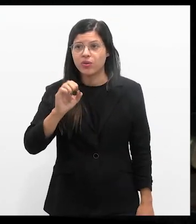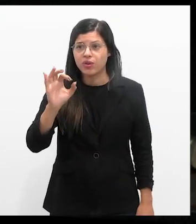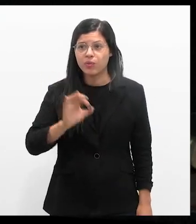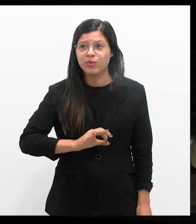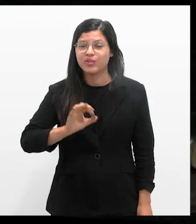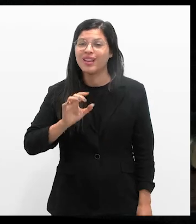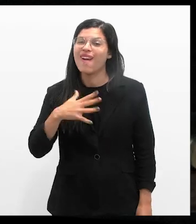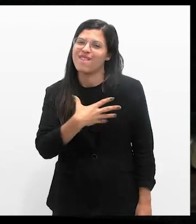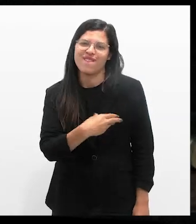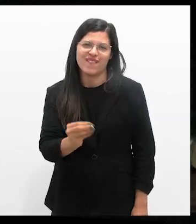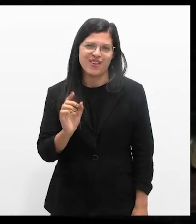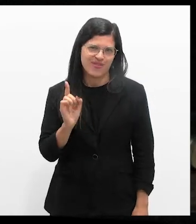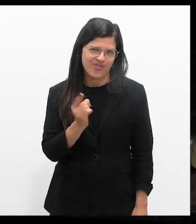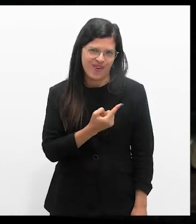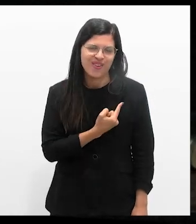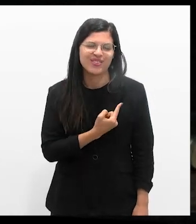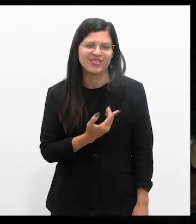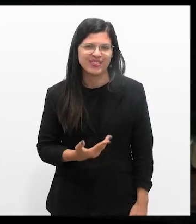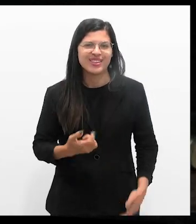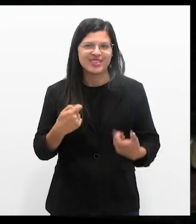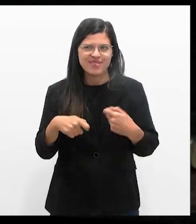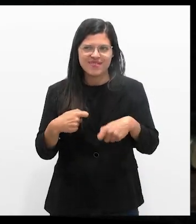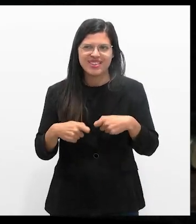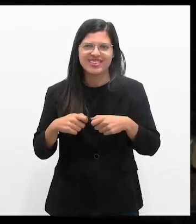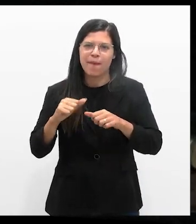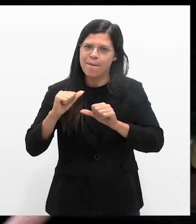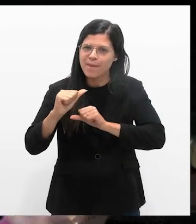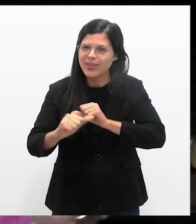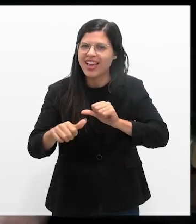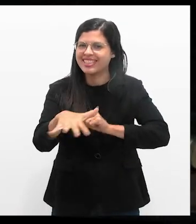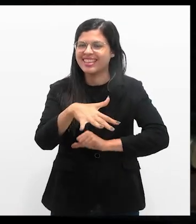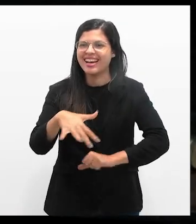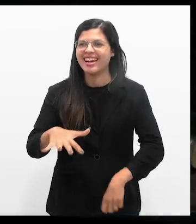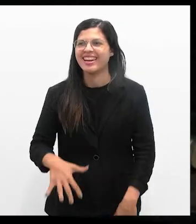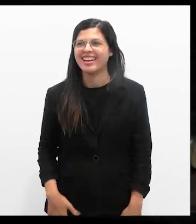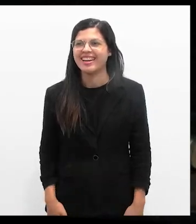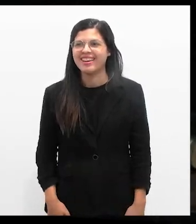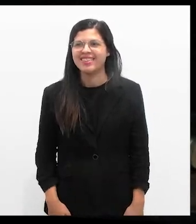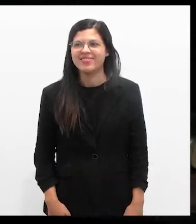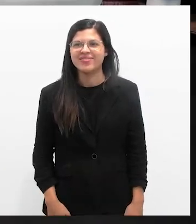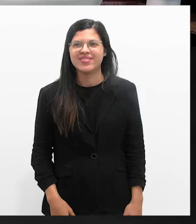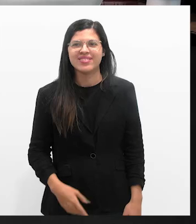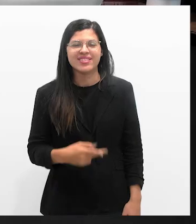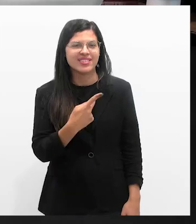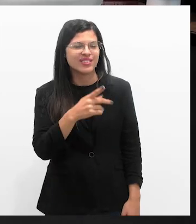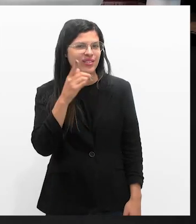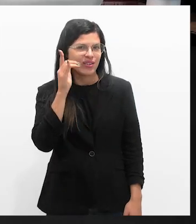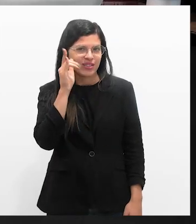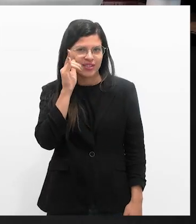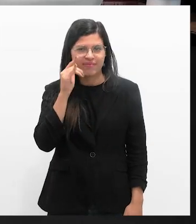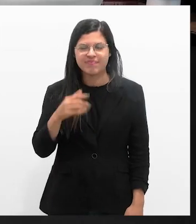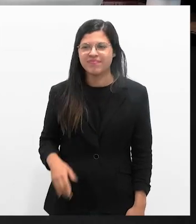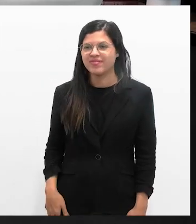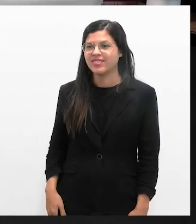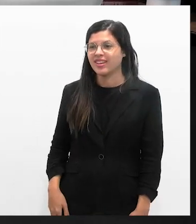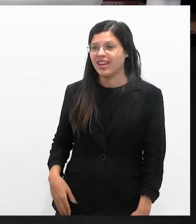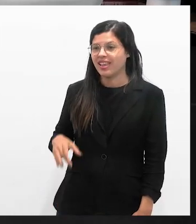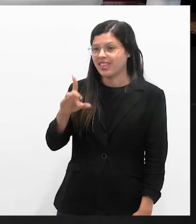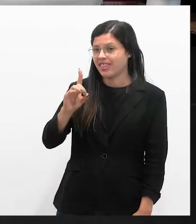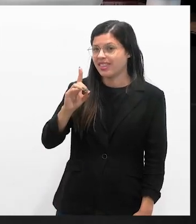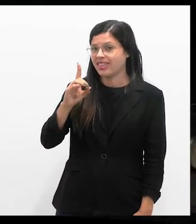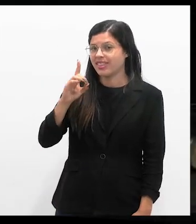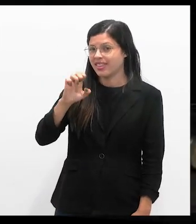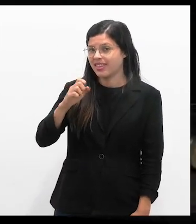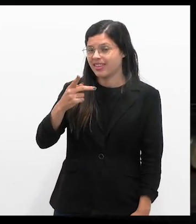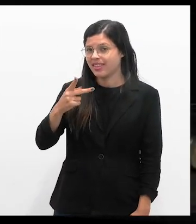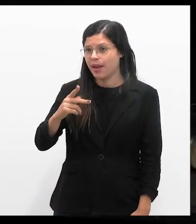vamos lembrar que 48% são filhos nossos. Então, nós precisamos virar esse jogo. E para falar com a senhora, deputada, com o seu mandato? Meu Instagram